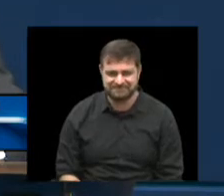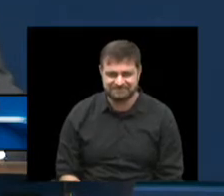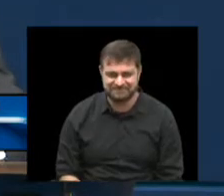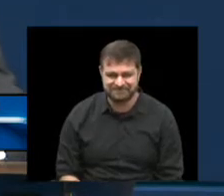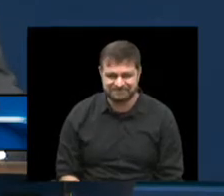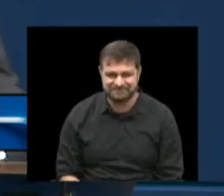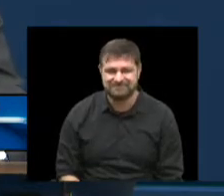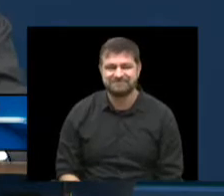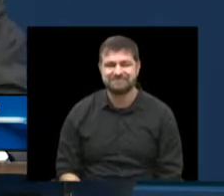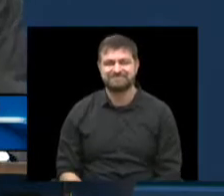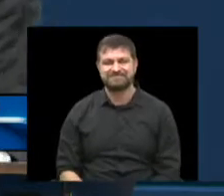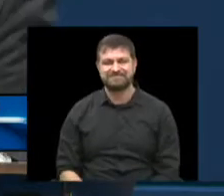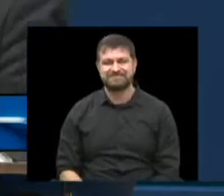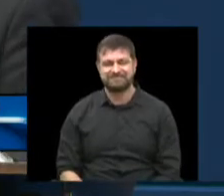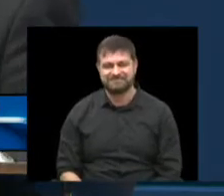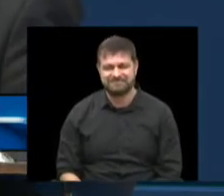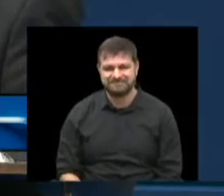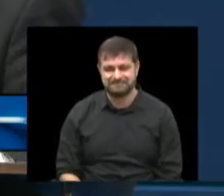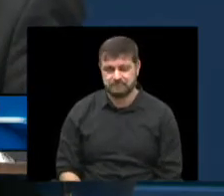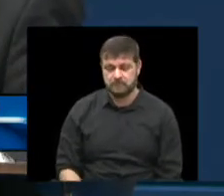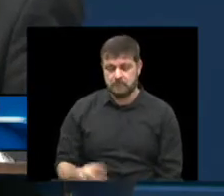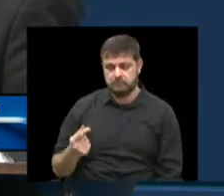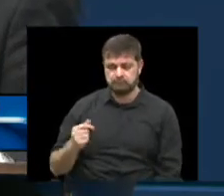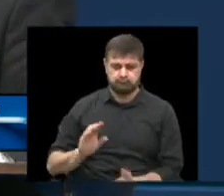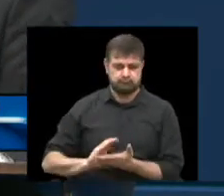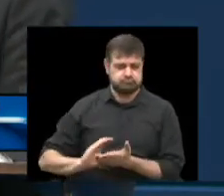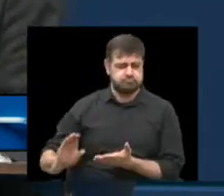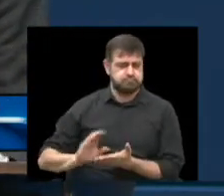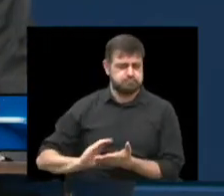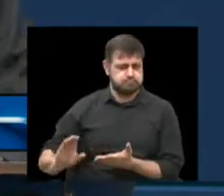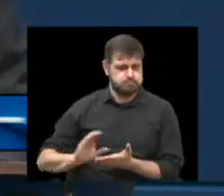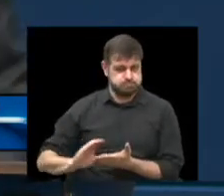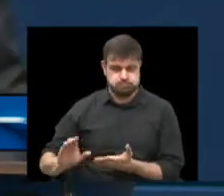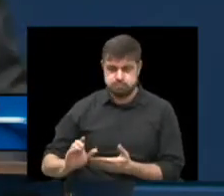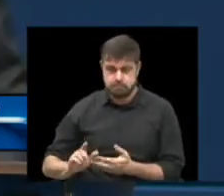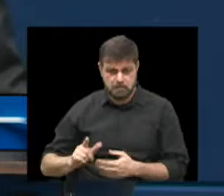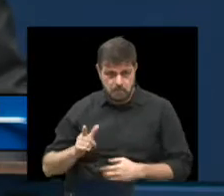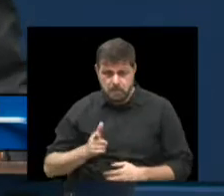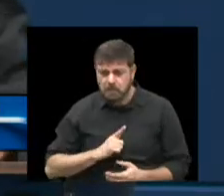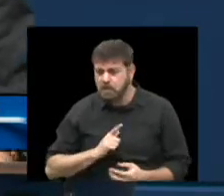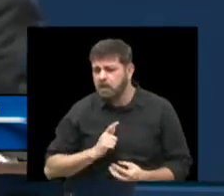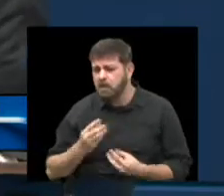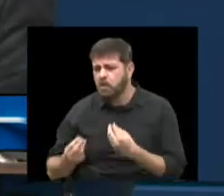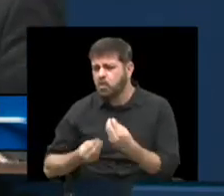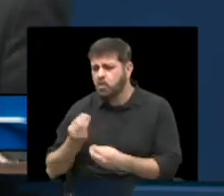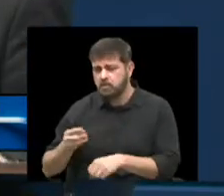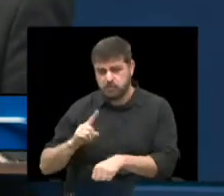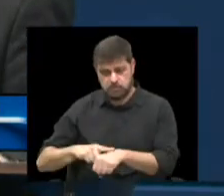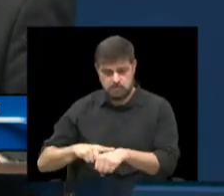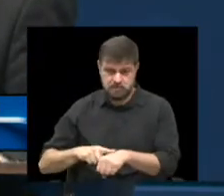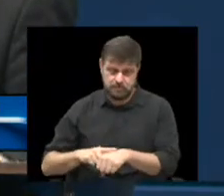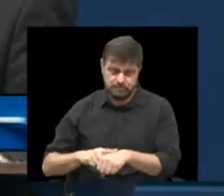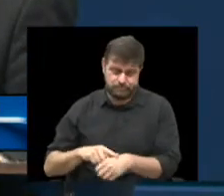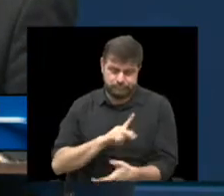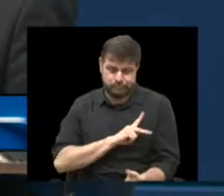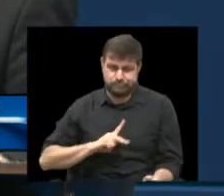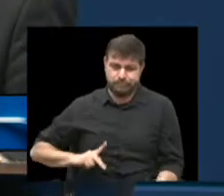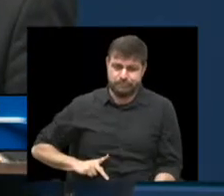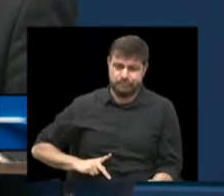financiamento, esses recursos até então foi obtido no governo do PT.